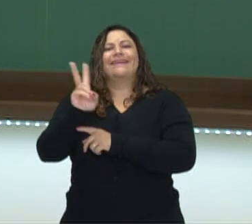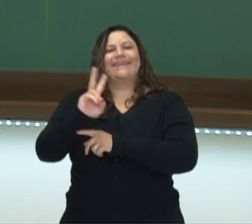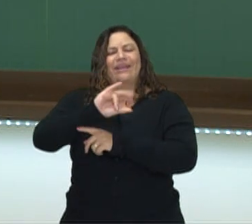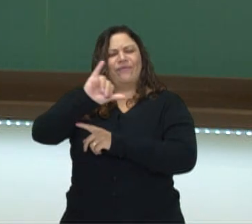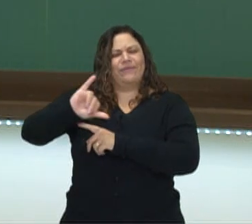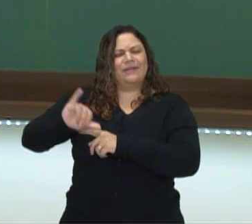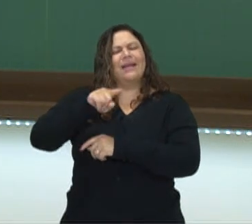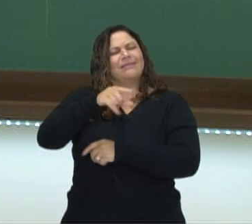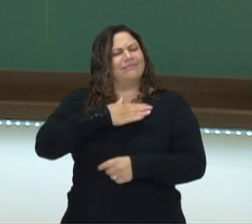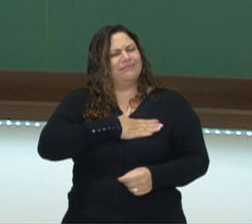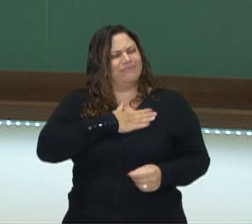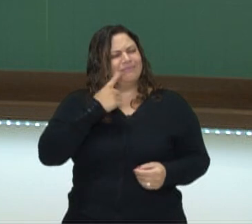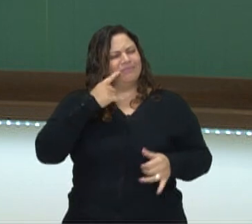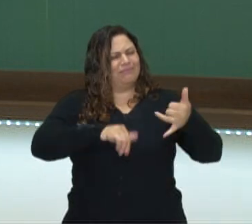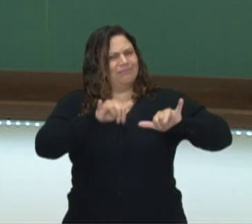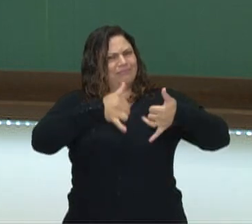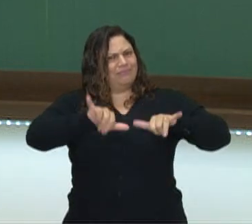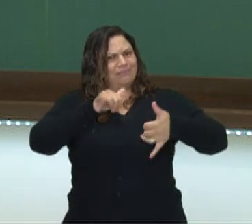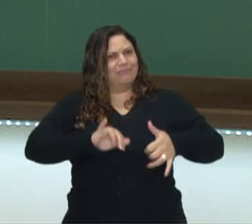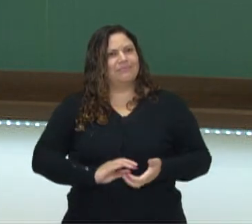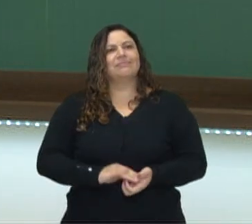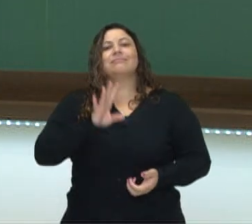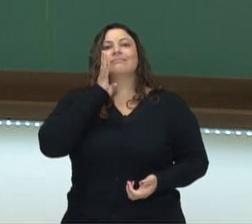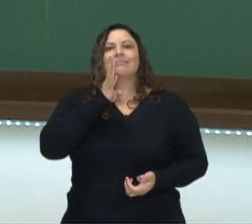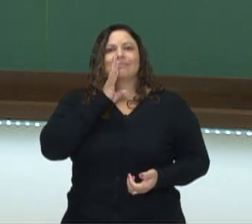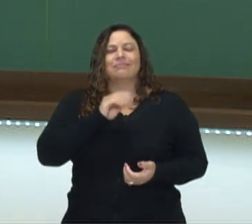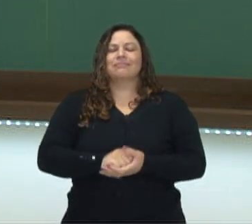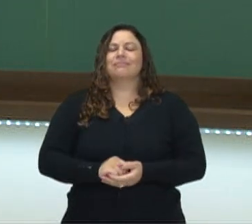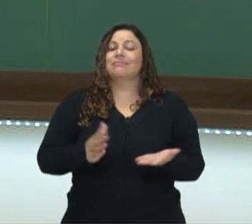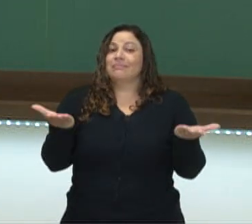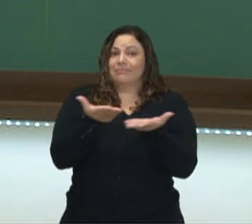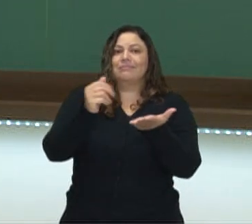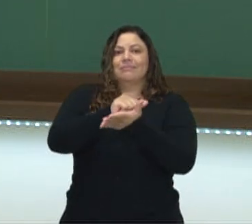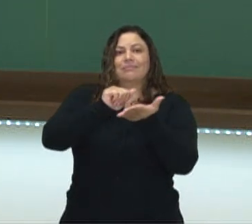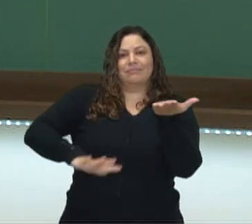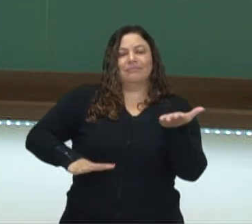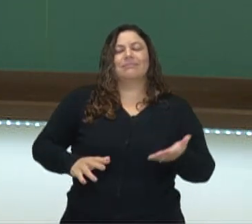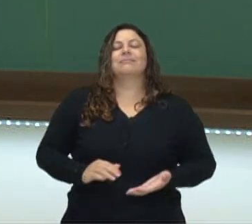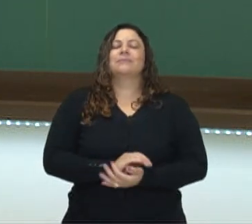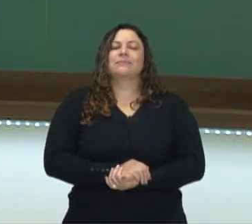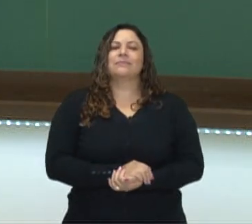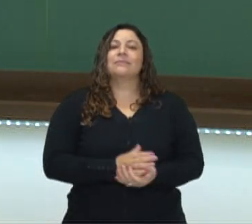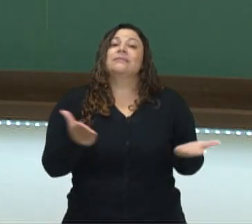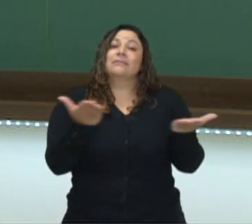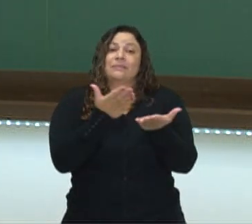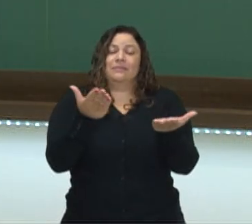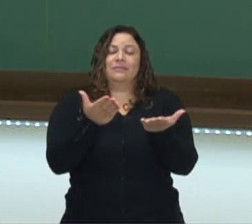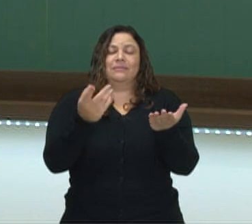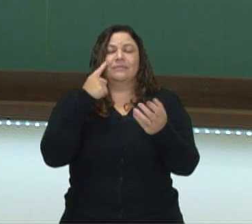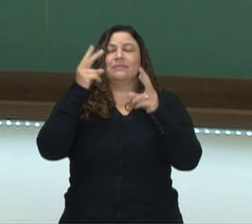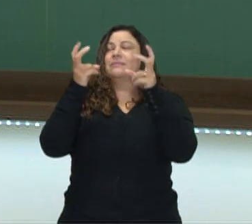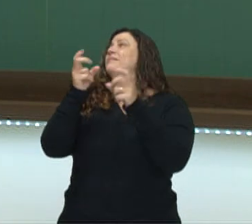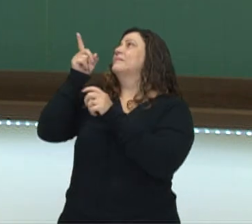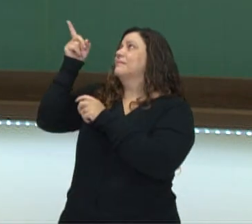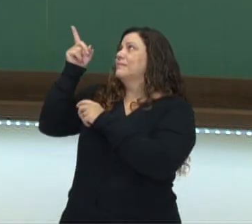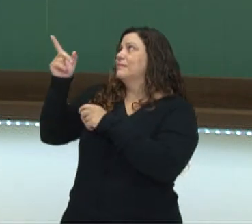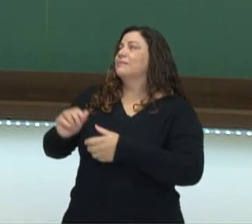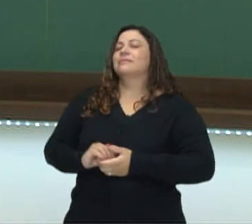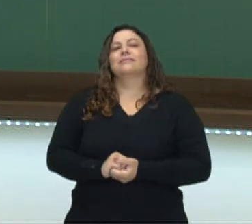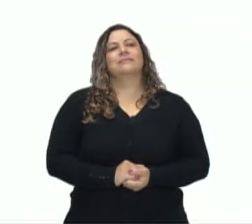aqui é um soluto sólido, isso mesmo, é o cloreto de sódio, aquele famoso lá da cozinha que nós